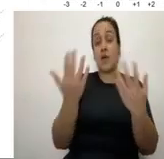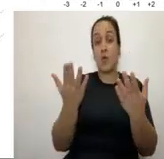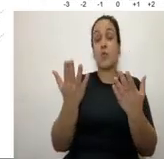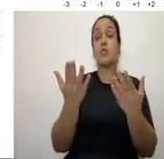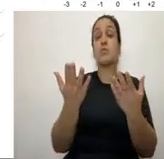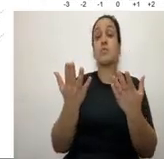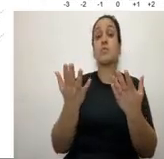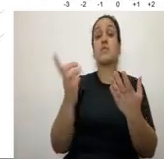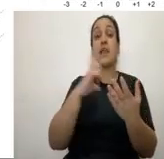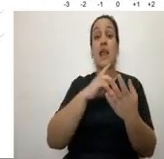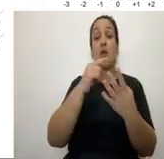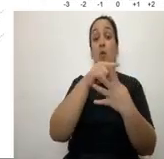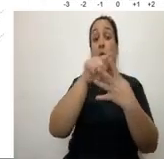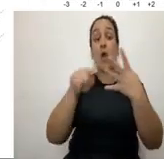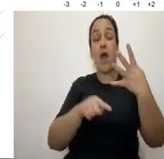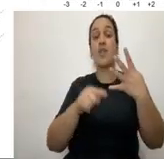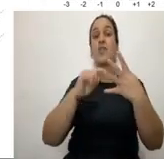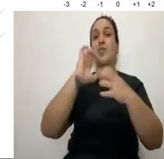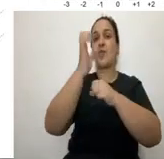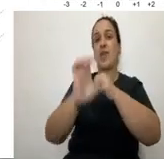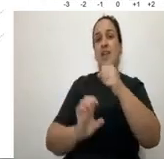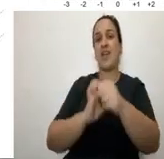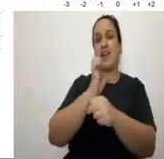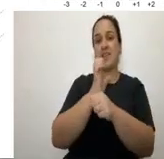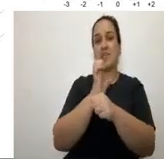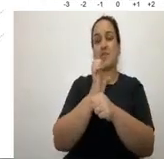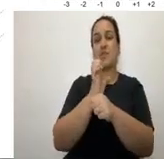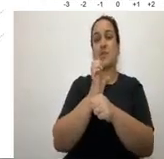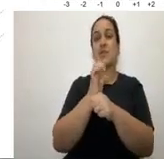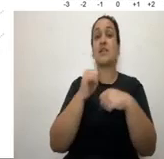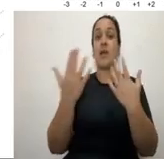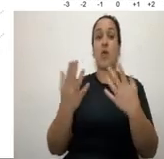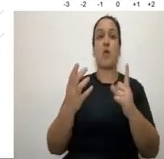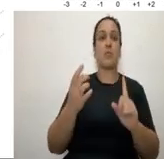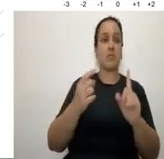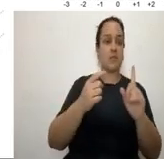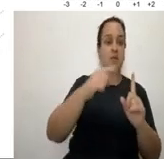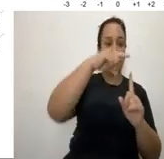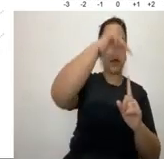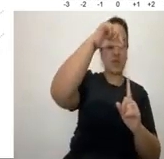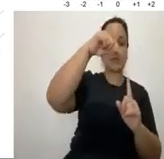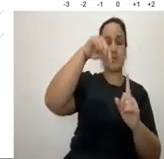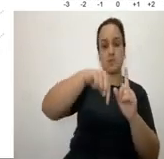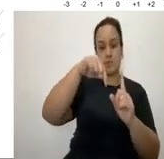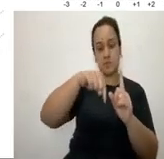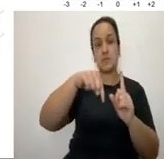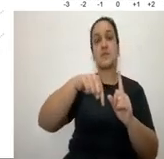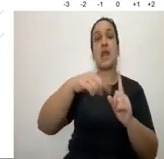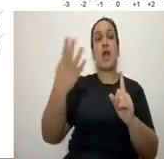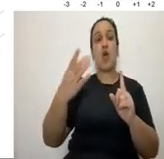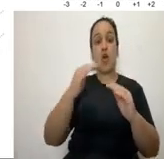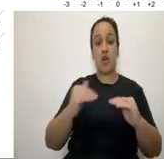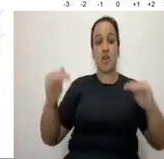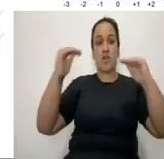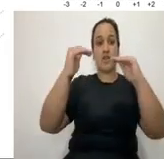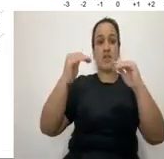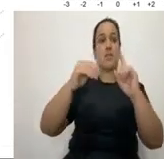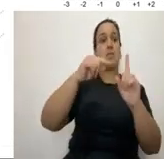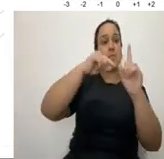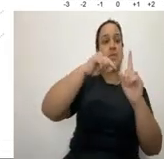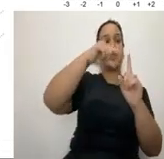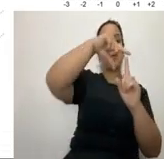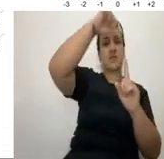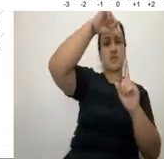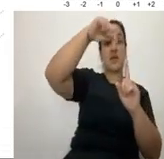número de prótons, porque ele não tem carga, então ele vai ter 4 elétrons. Então, o primeiro para cima, o segundo para